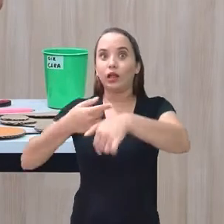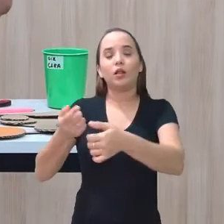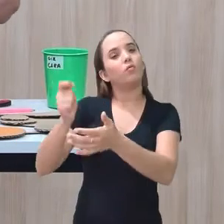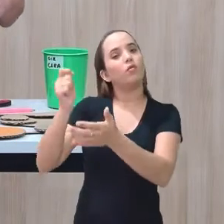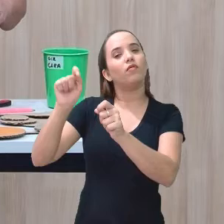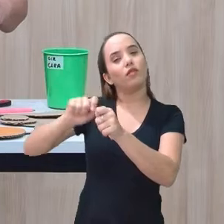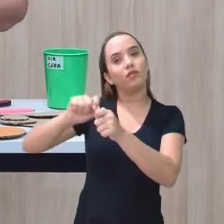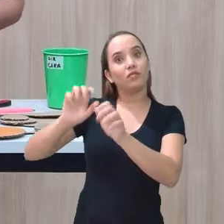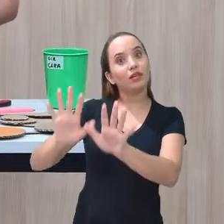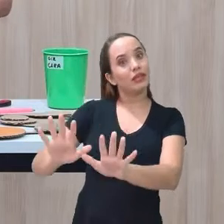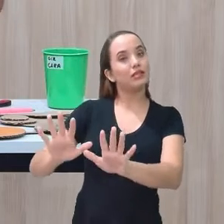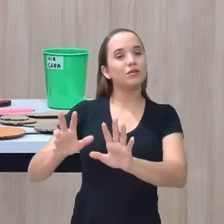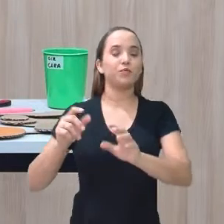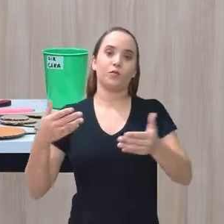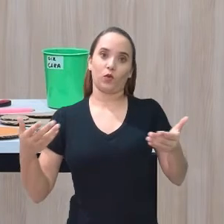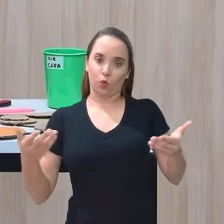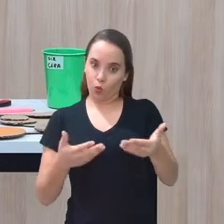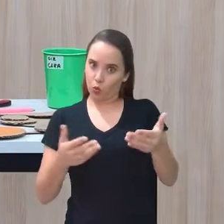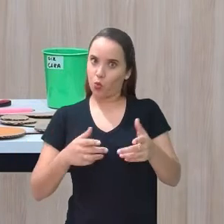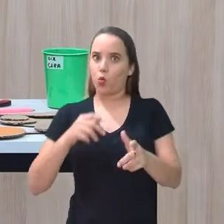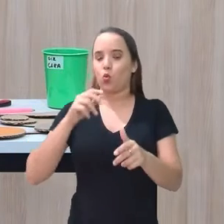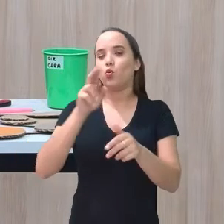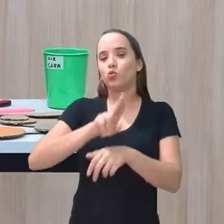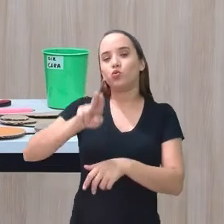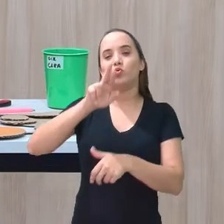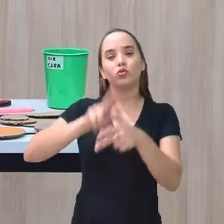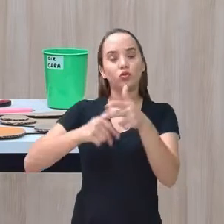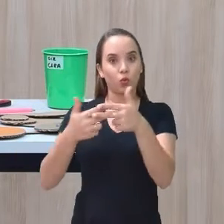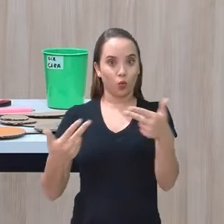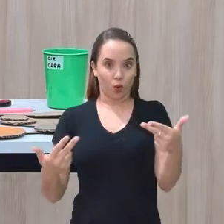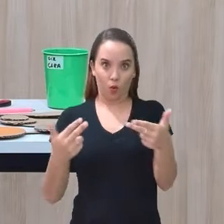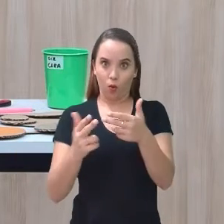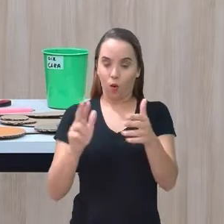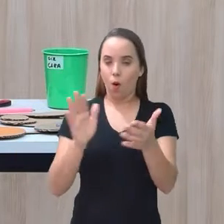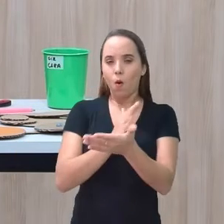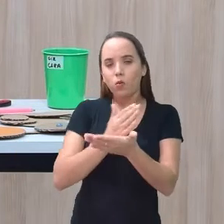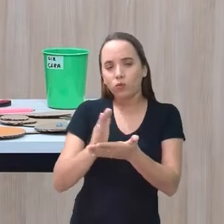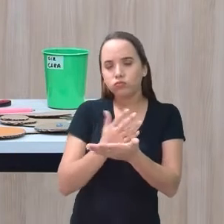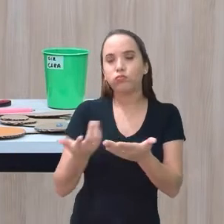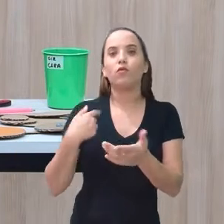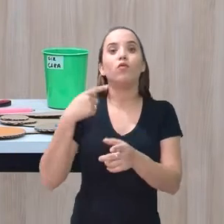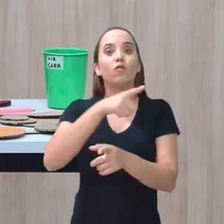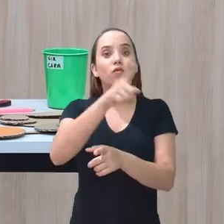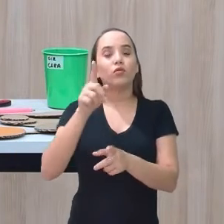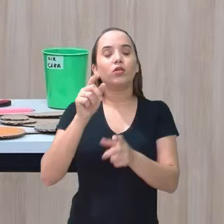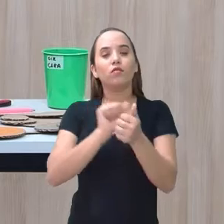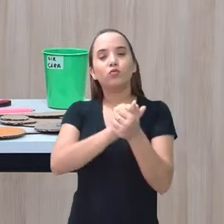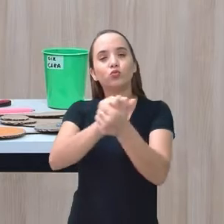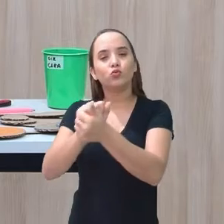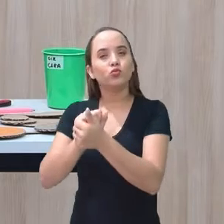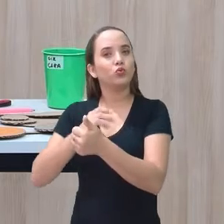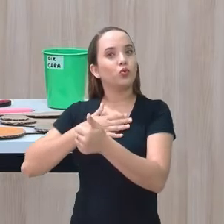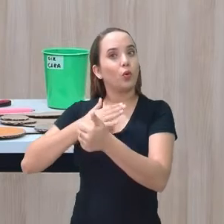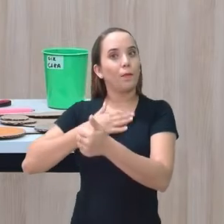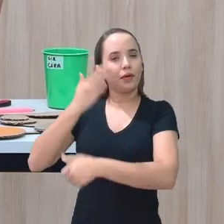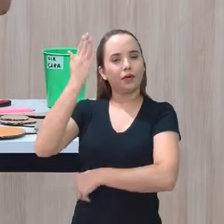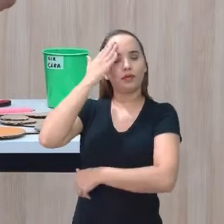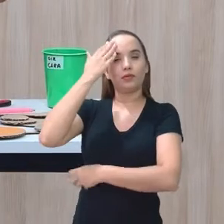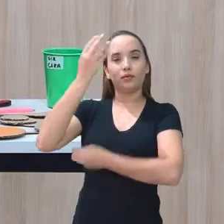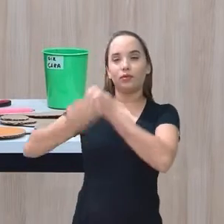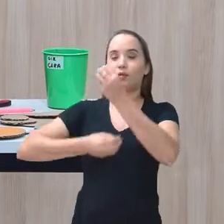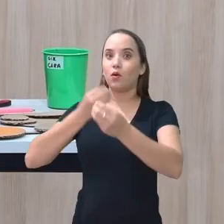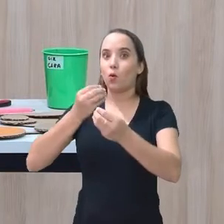alguns materiais aqui, vocês irão junto comigo construir aí uma simulação do eclipse solar e do eclipse